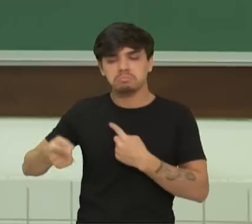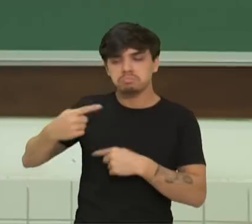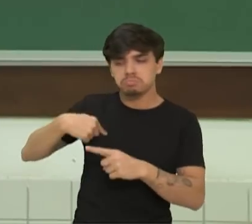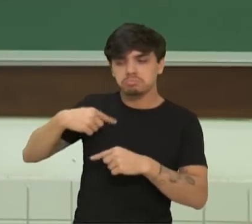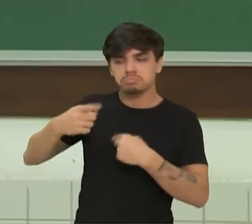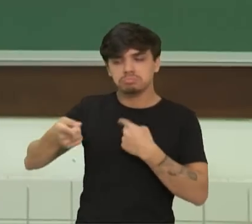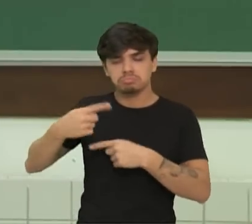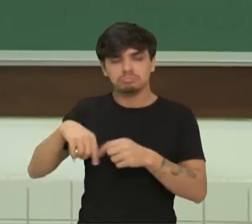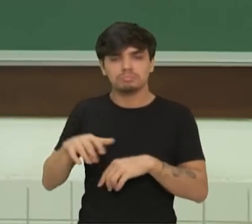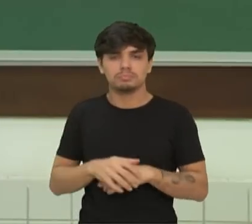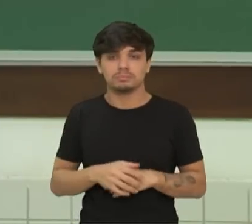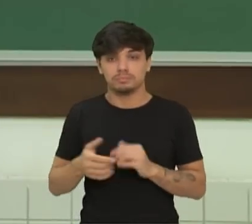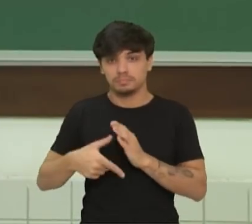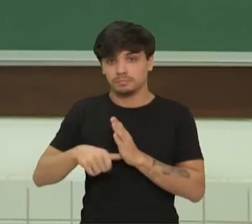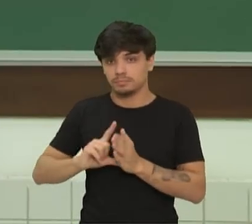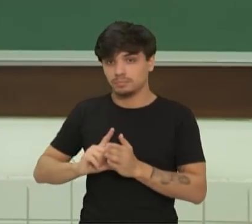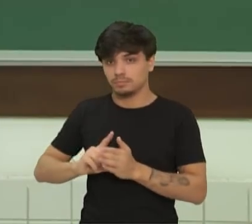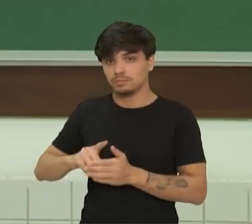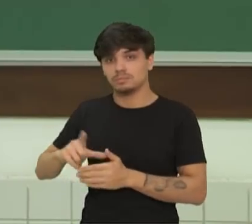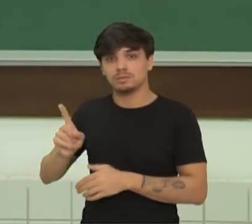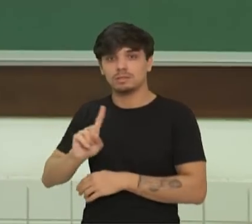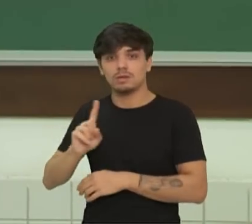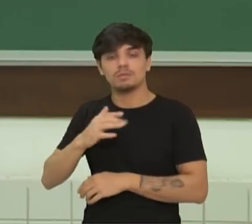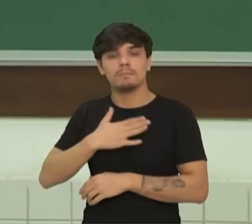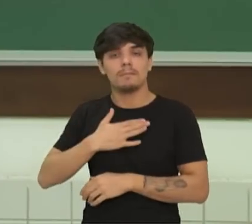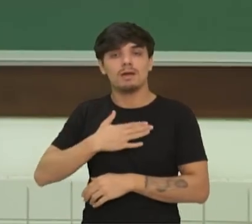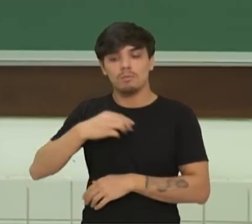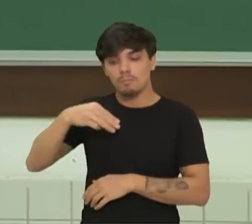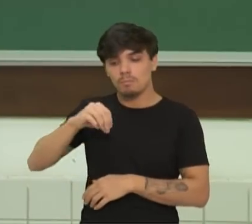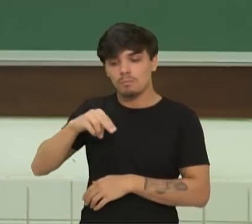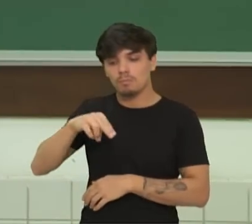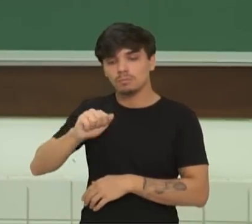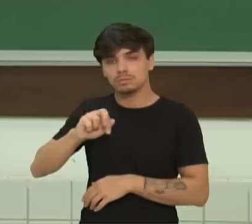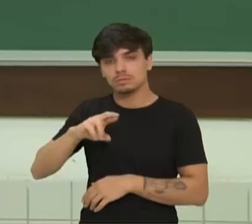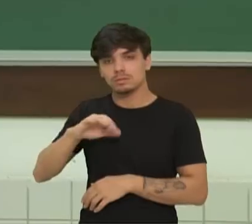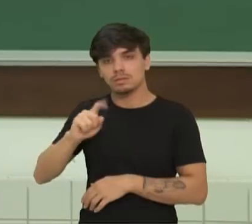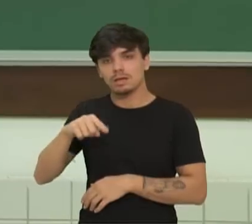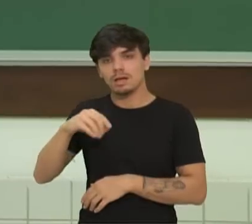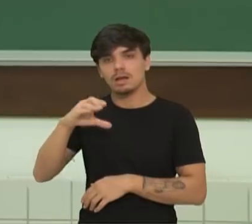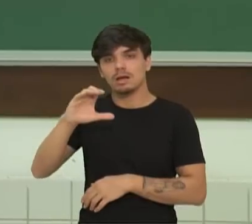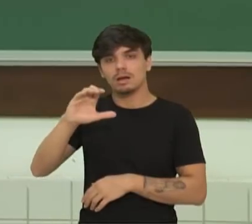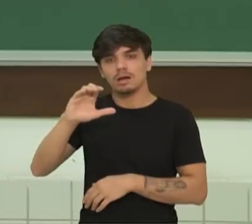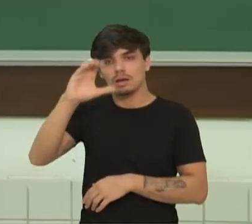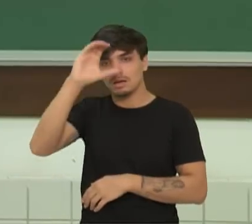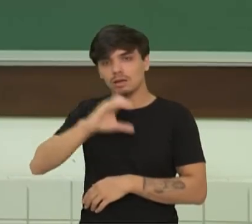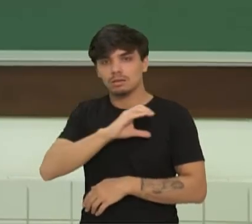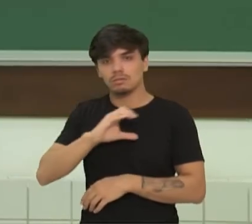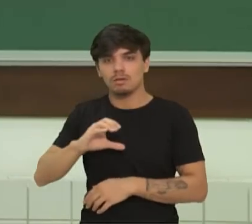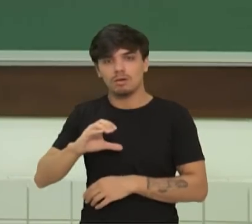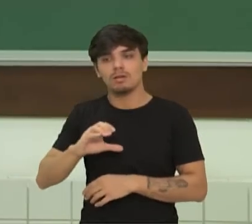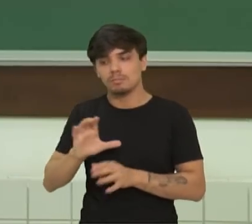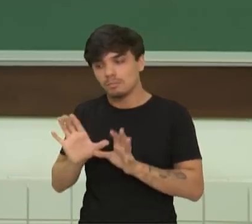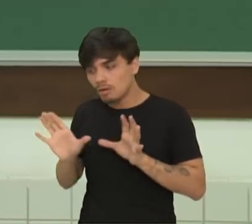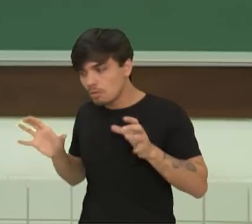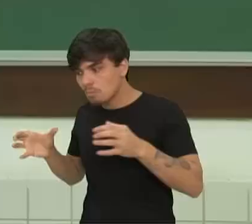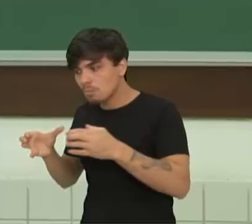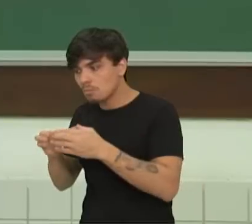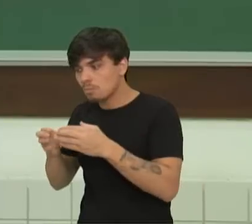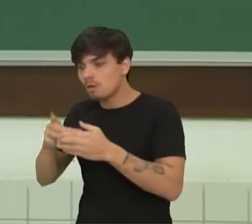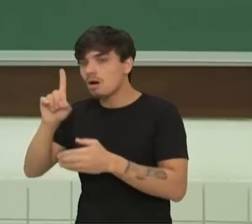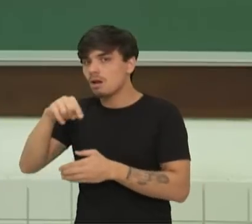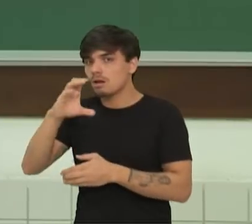contrário, né? Antes não, se o meu monarca era católico, a nação inteira tinha que ser católica, e se eu não fosse, eu era